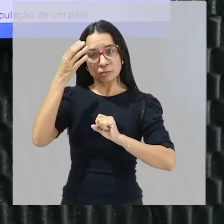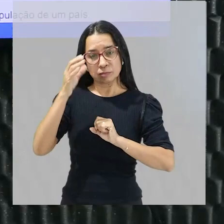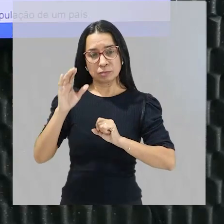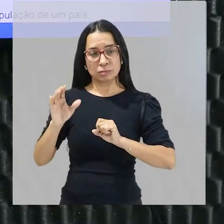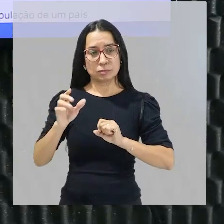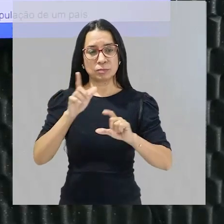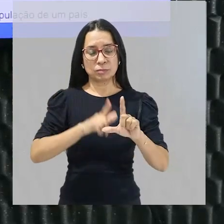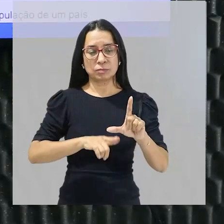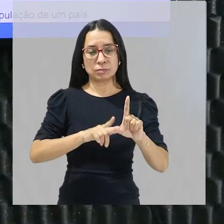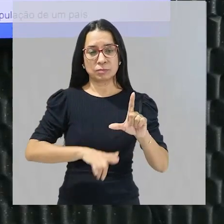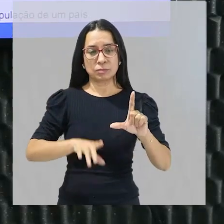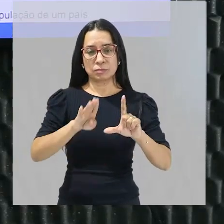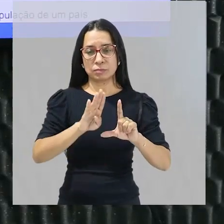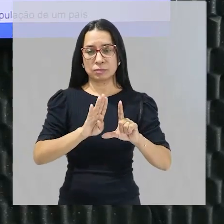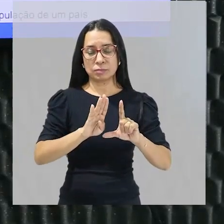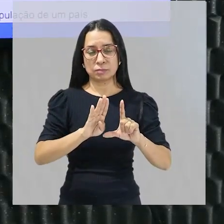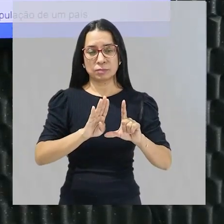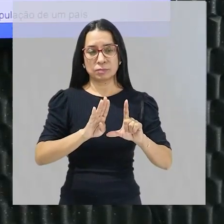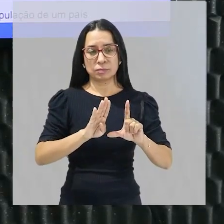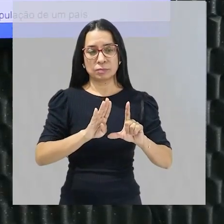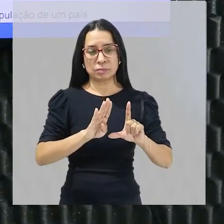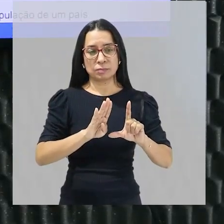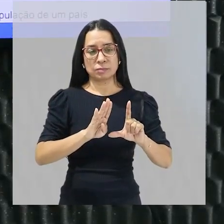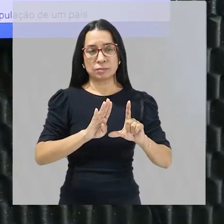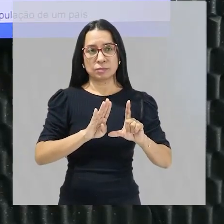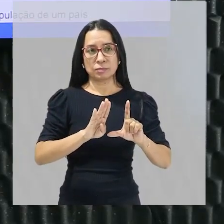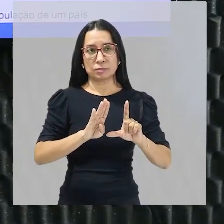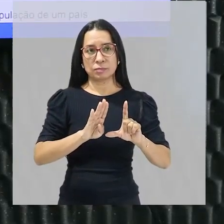intelectuais e para apreciadores da cultura erudita.